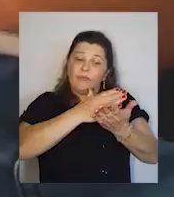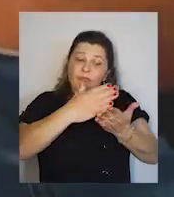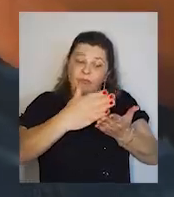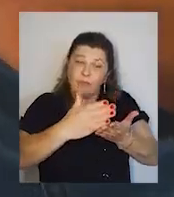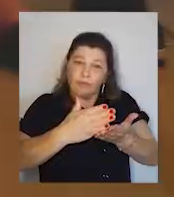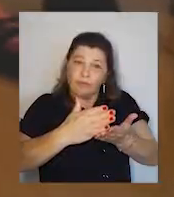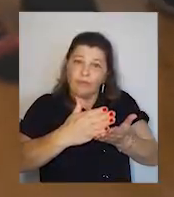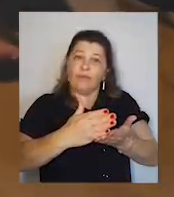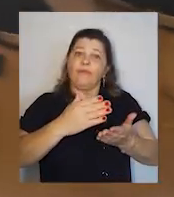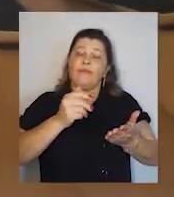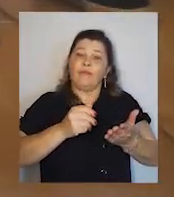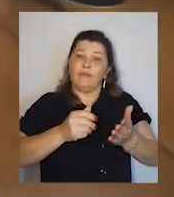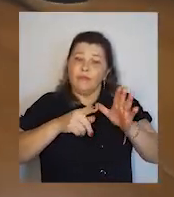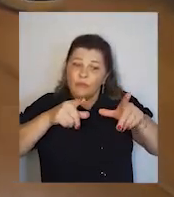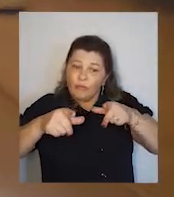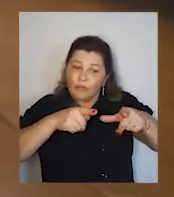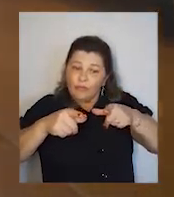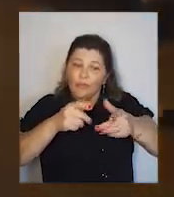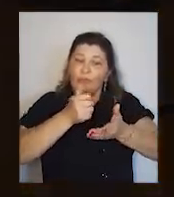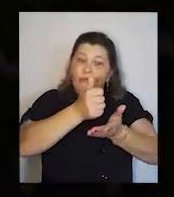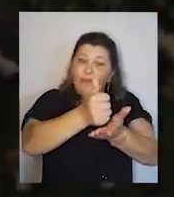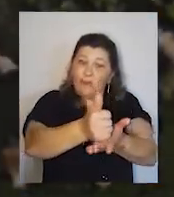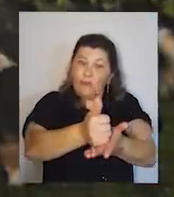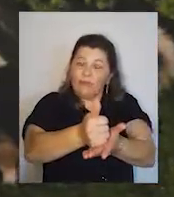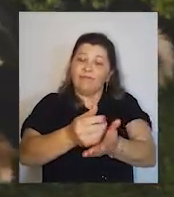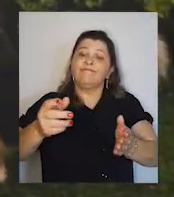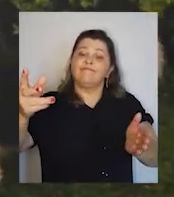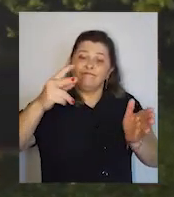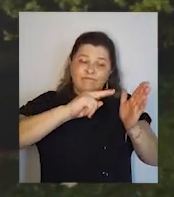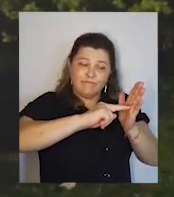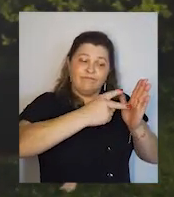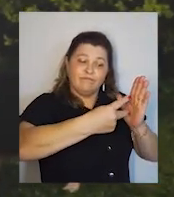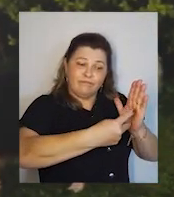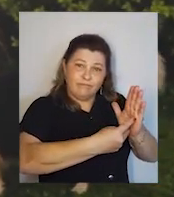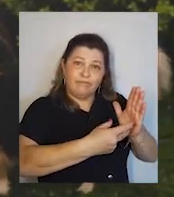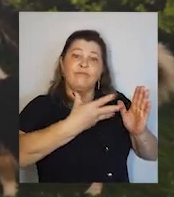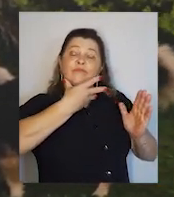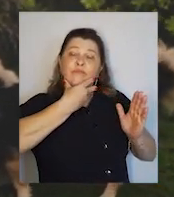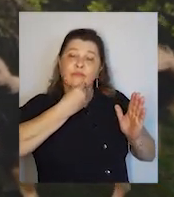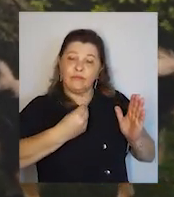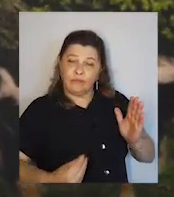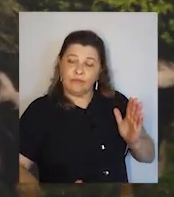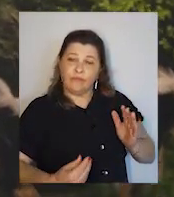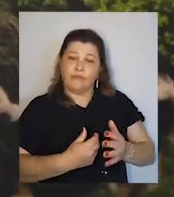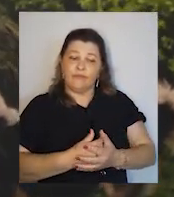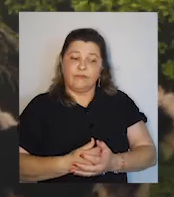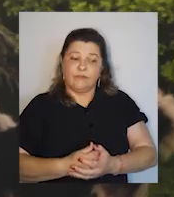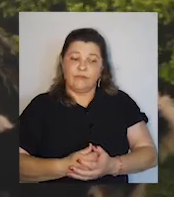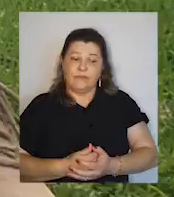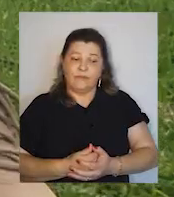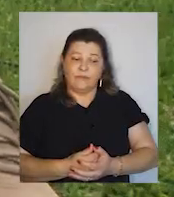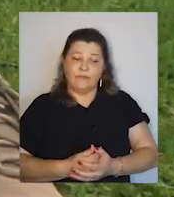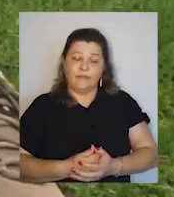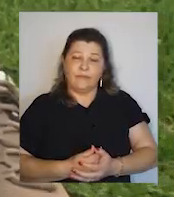iniciativas ofertam serviços que auxiliam na ressignificação das masculinidades.